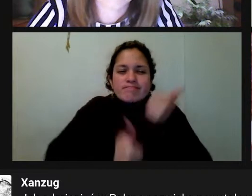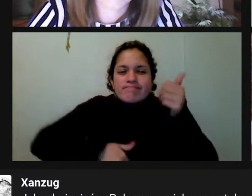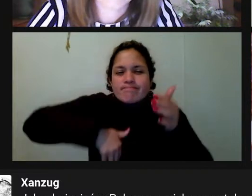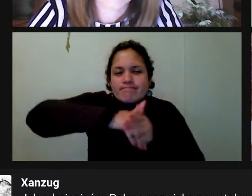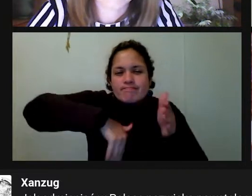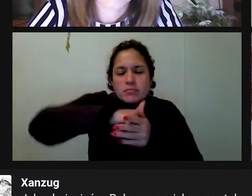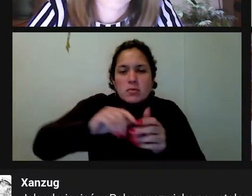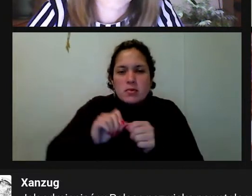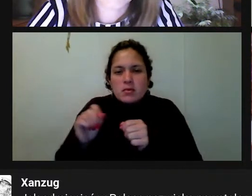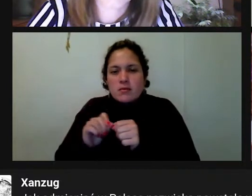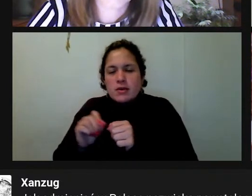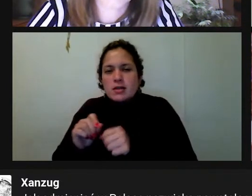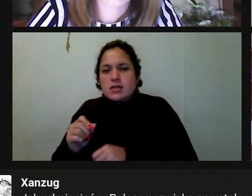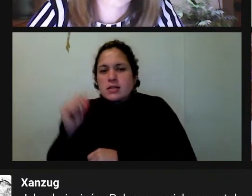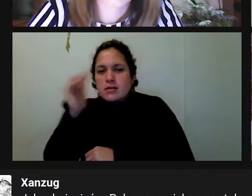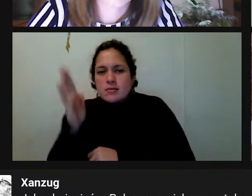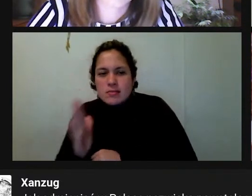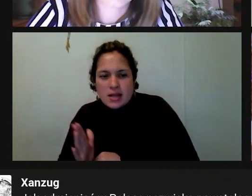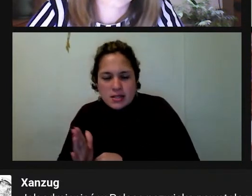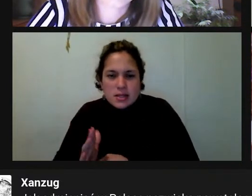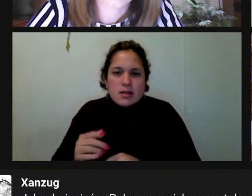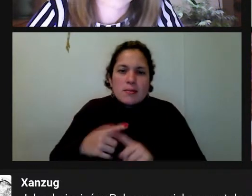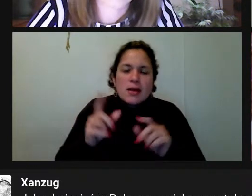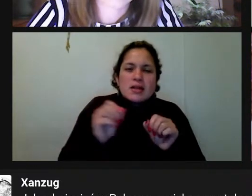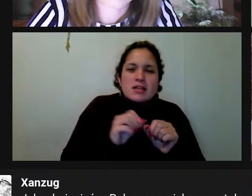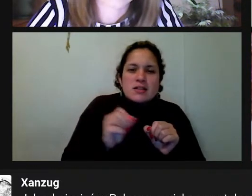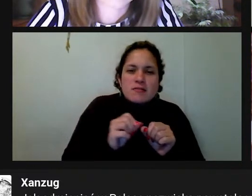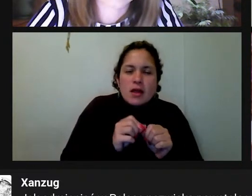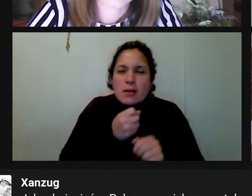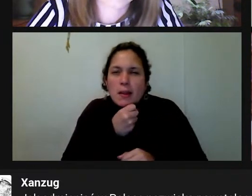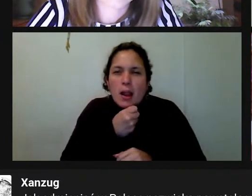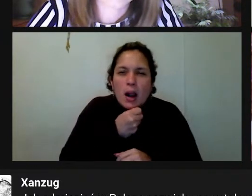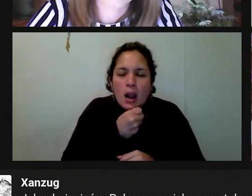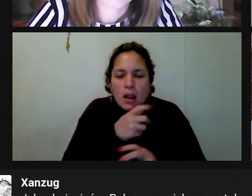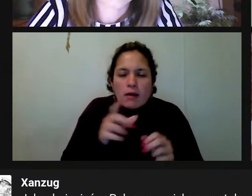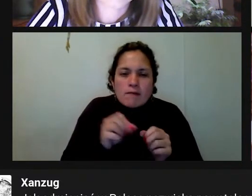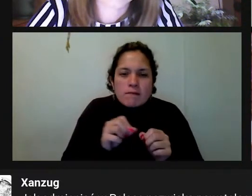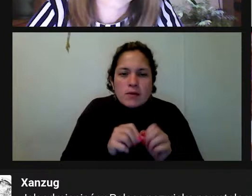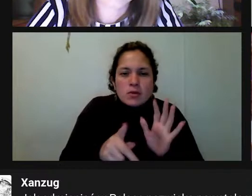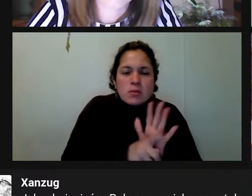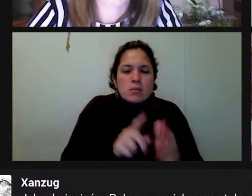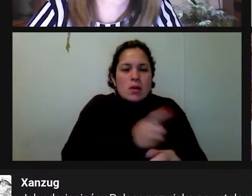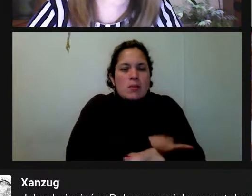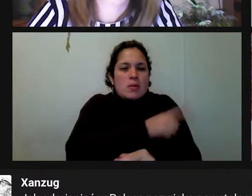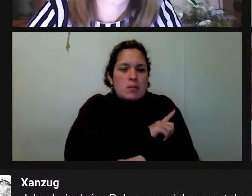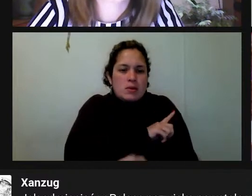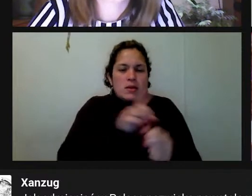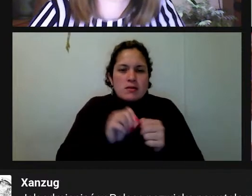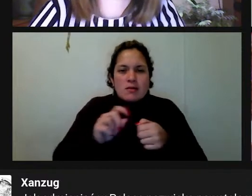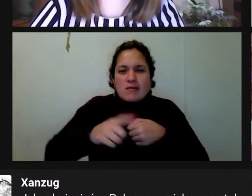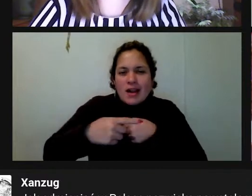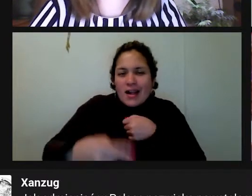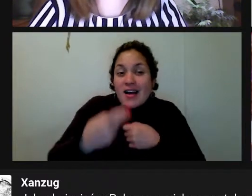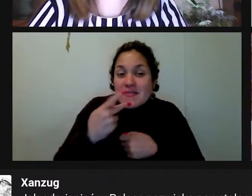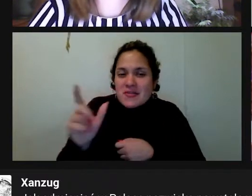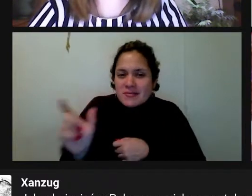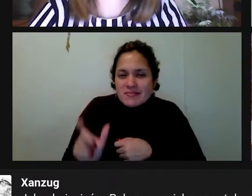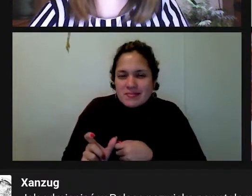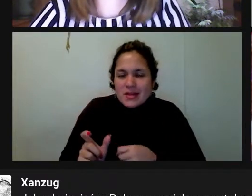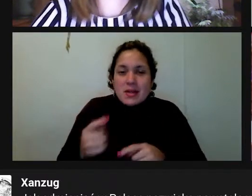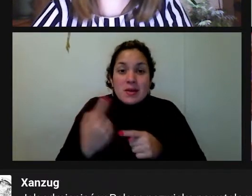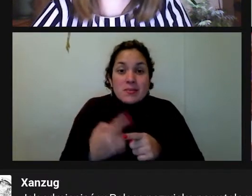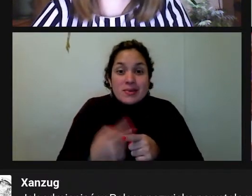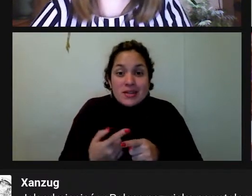brasileiros, narrado por jornalistas poloneses, que vão declinar os sobrenomes. E isso para brasileiro é